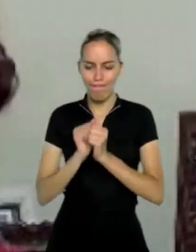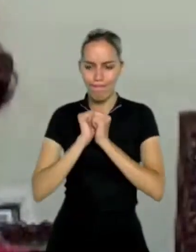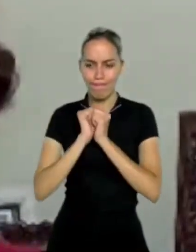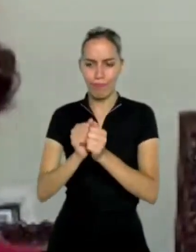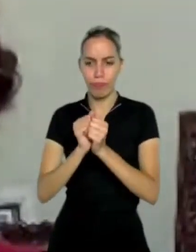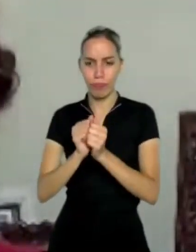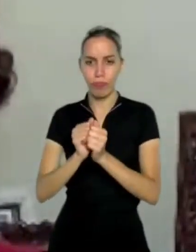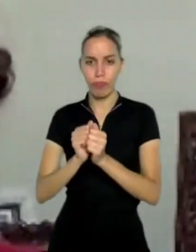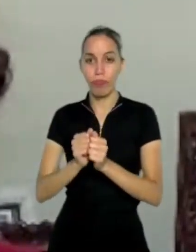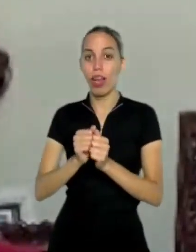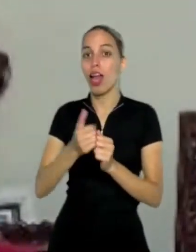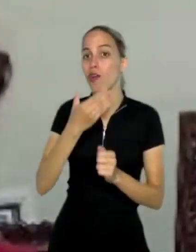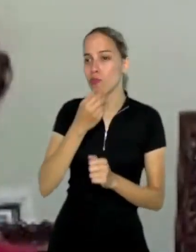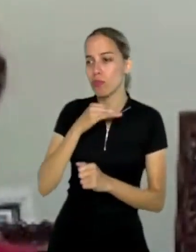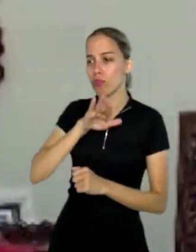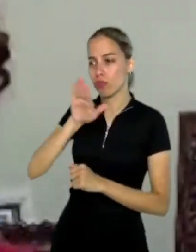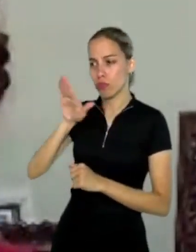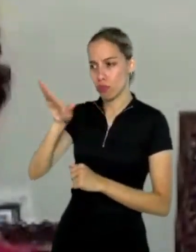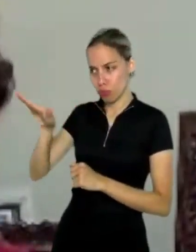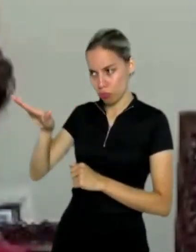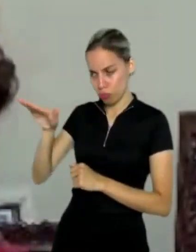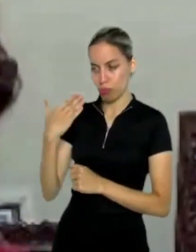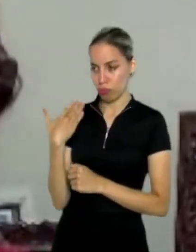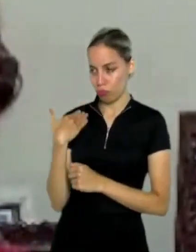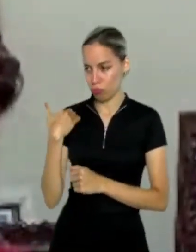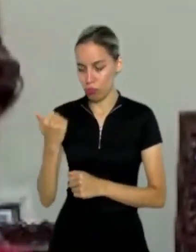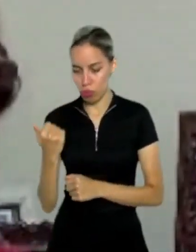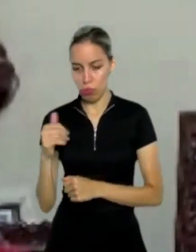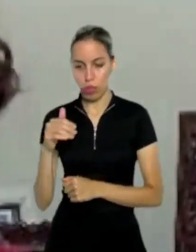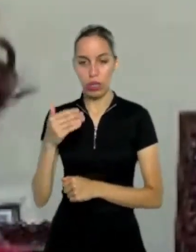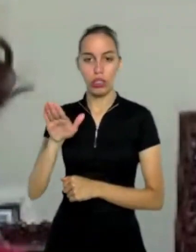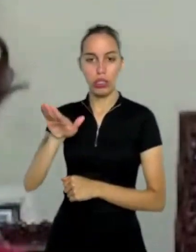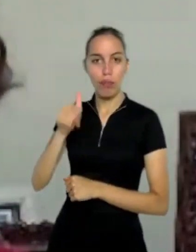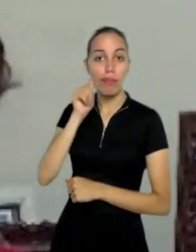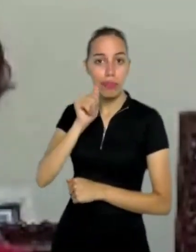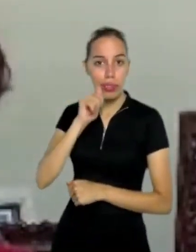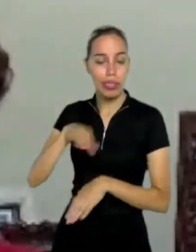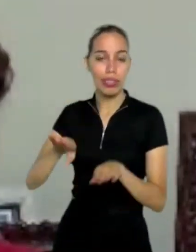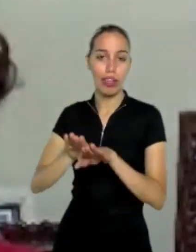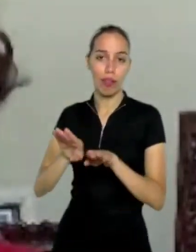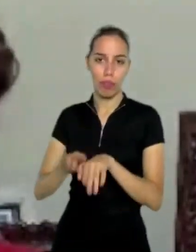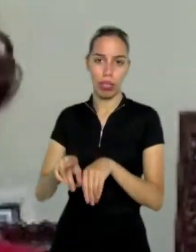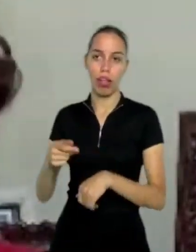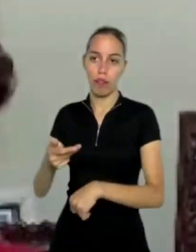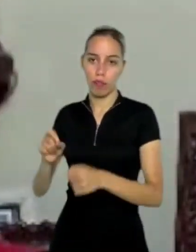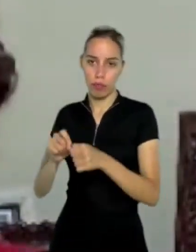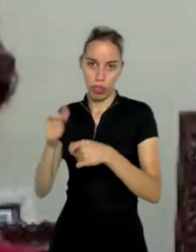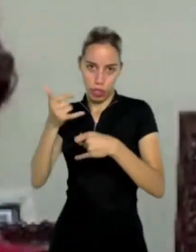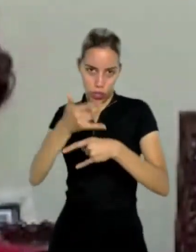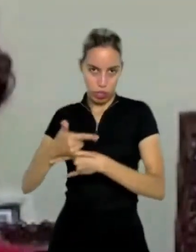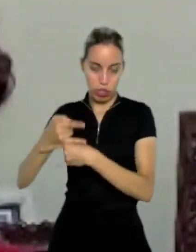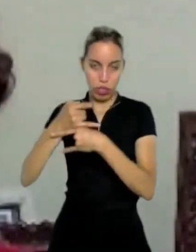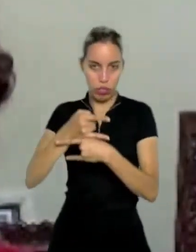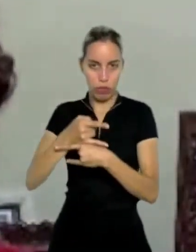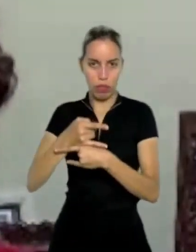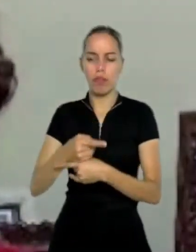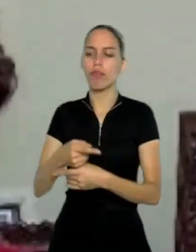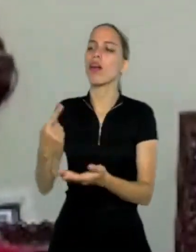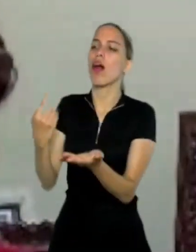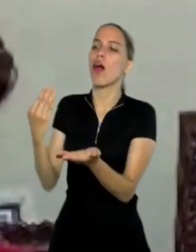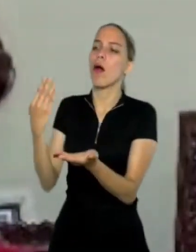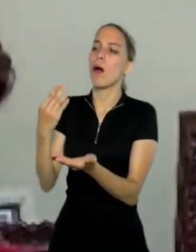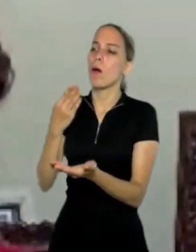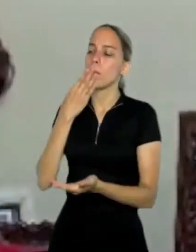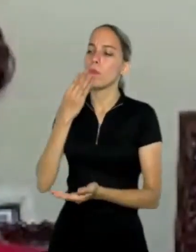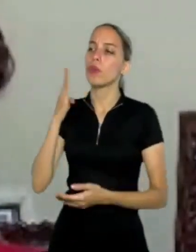live sobre os nossos livros e tal. A gente fez a live e ele fez a proposta. Quem sabe vocês não fazem um